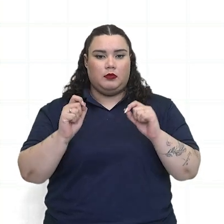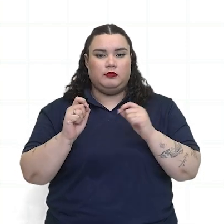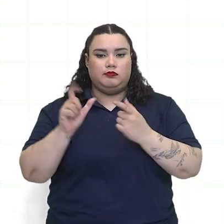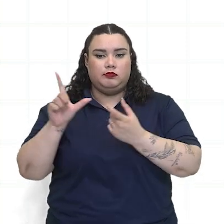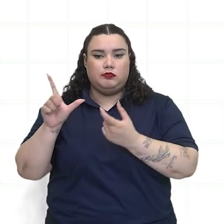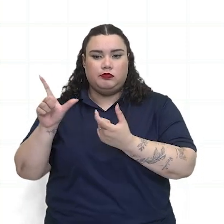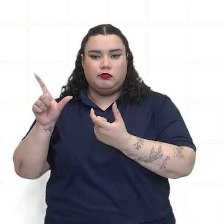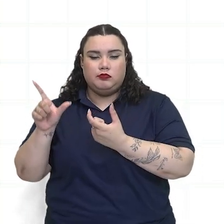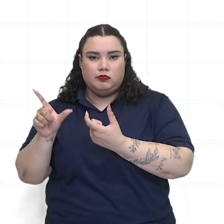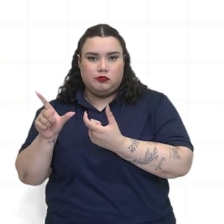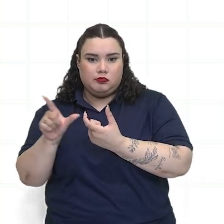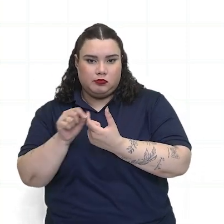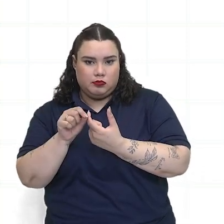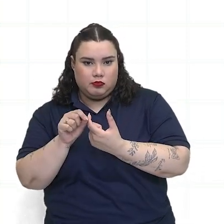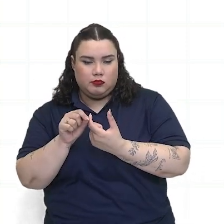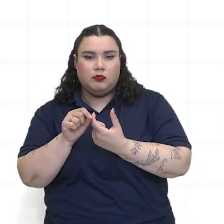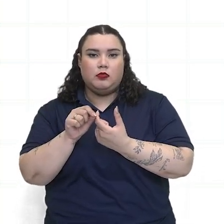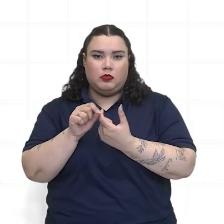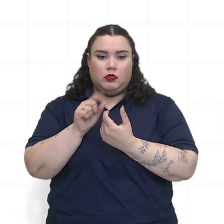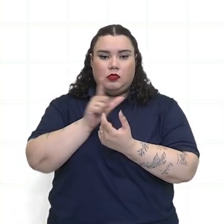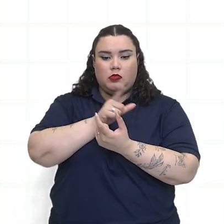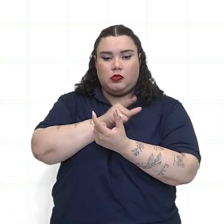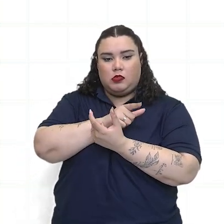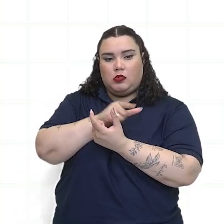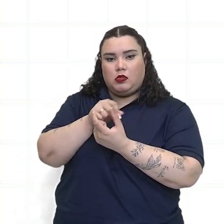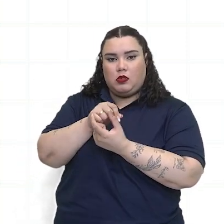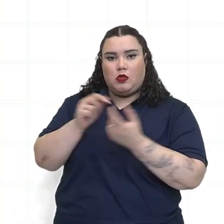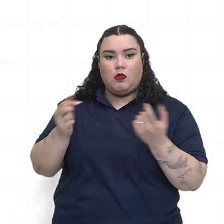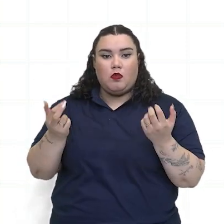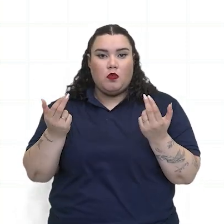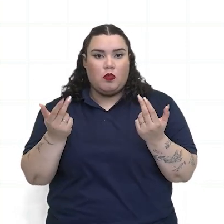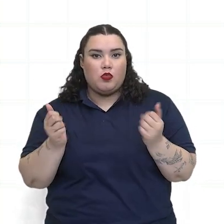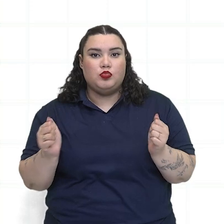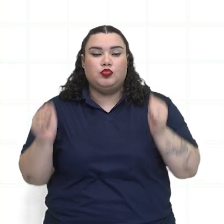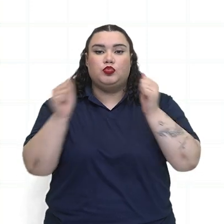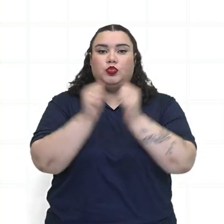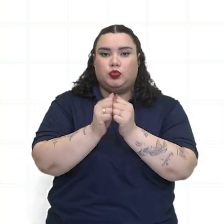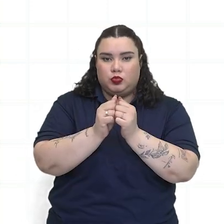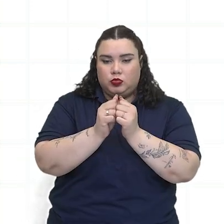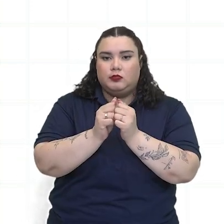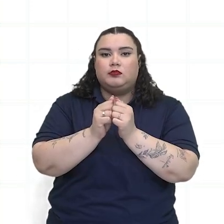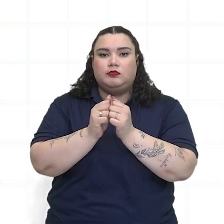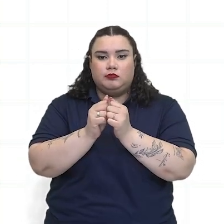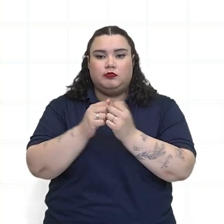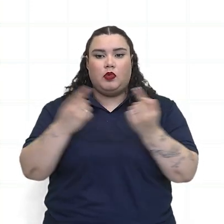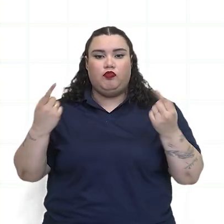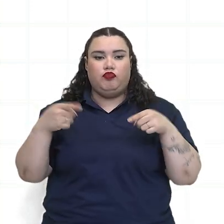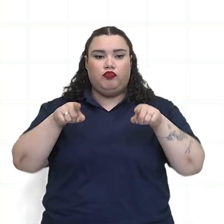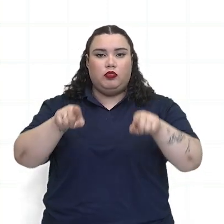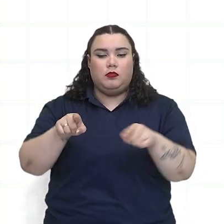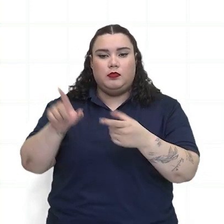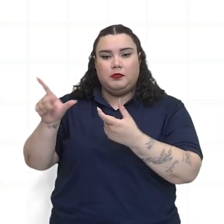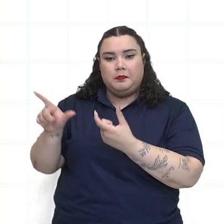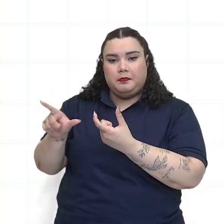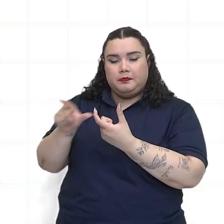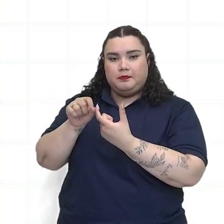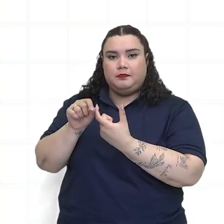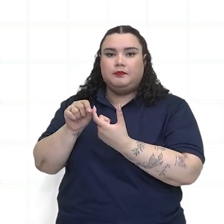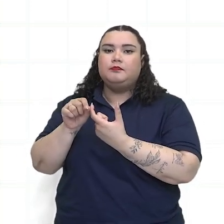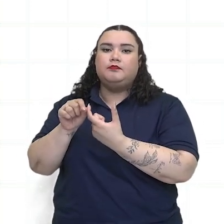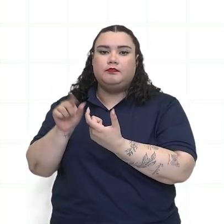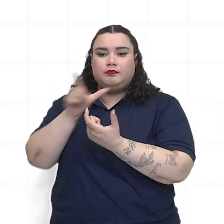a adição simultânea. Simultâneo, você sabe, junto, né? Ao mesmo tempo. De